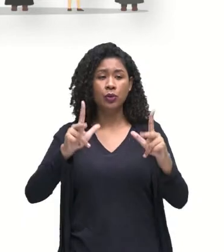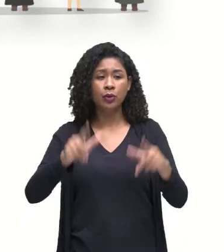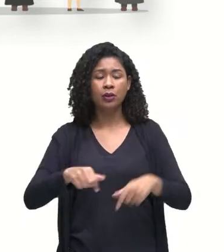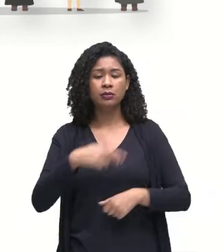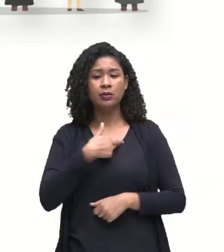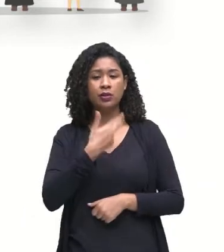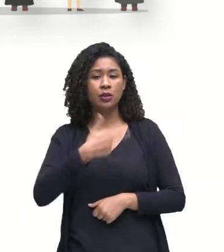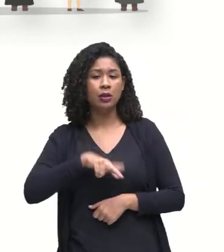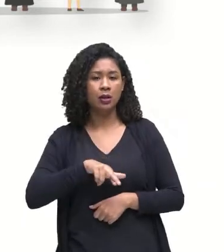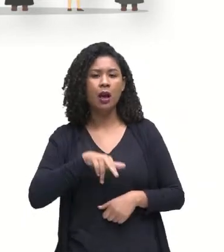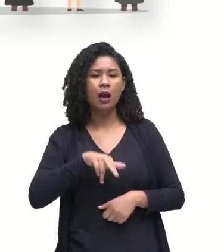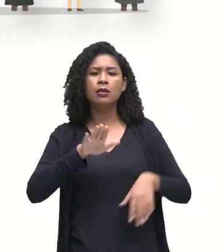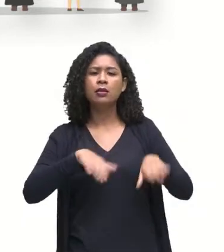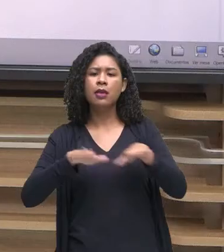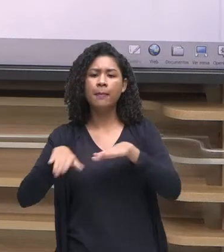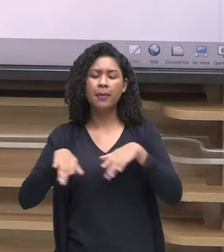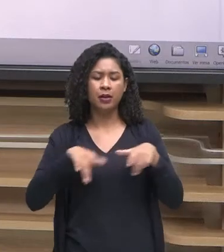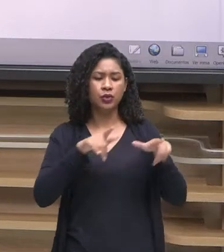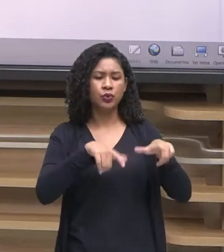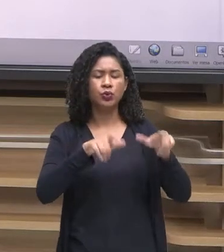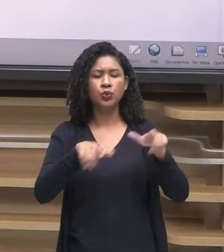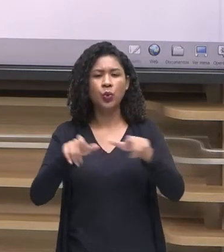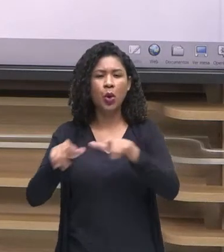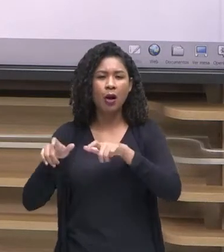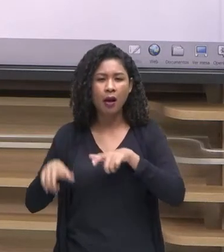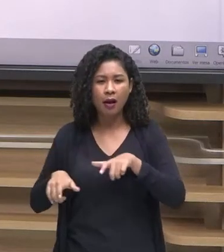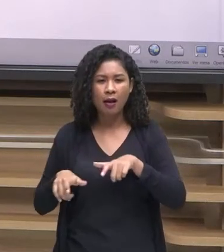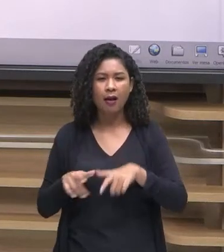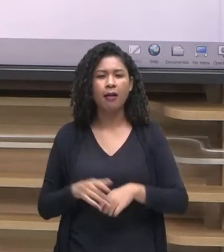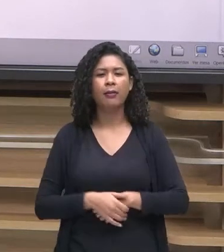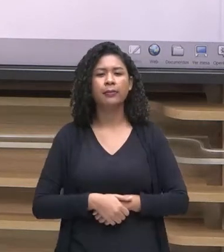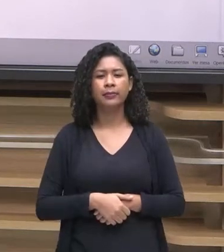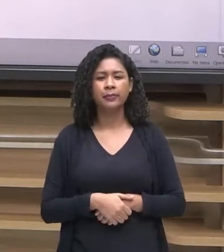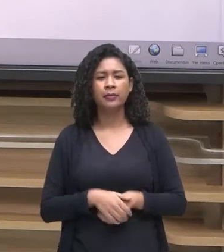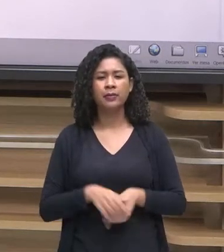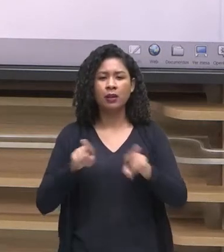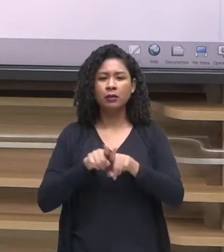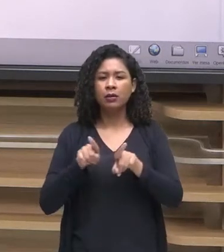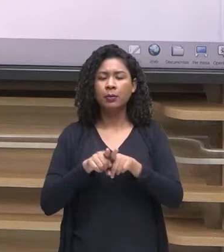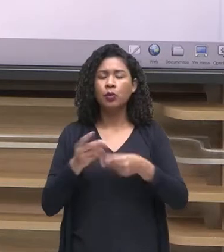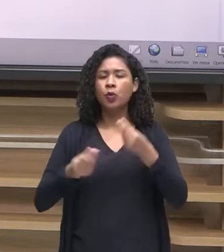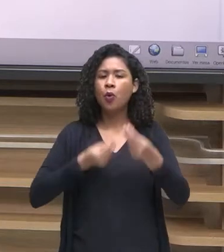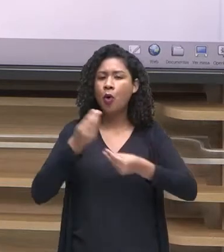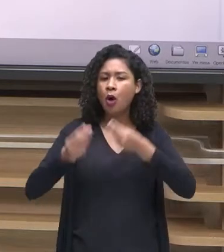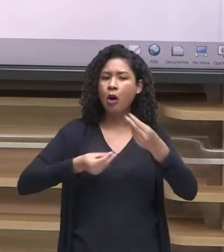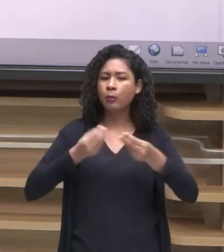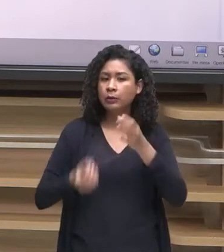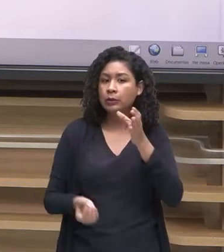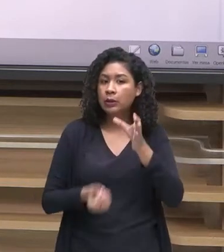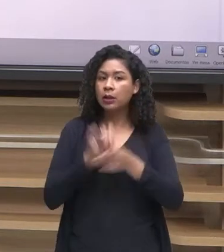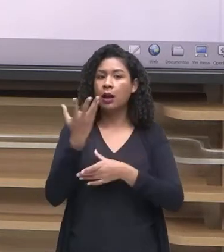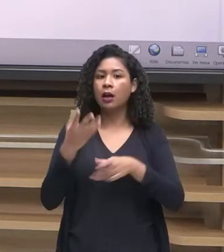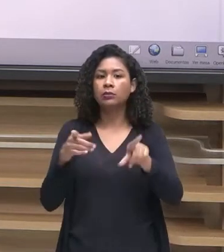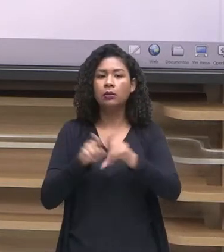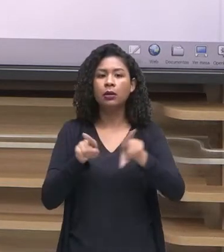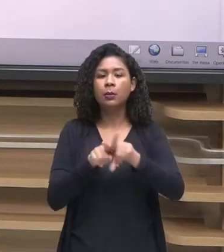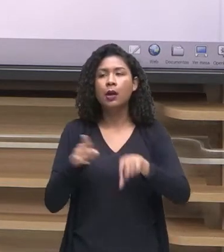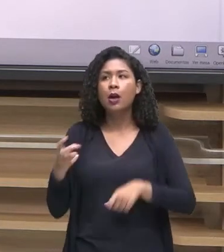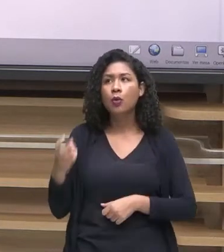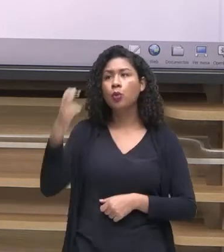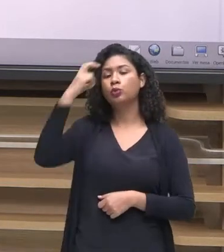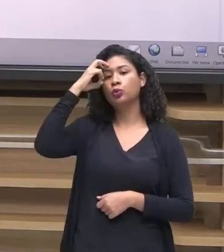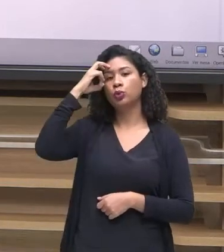dependendo da onde ela é gestada, dependendo da onde ela nasce, dependendo da cultura onde ela se